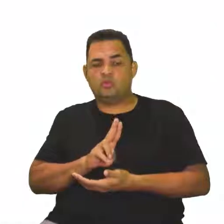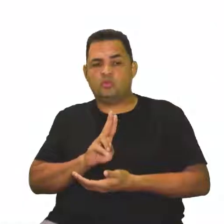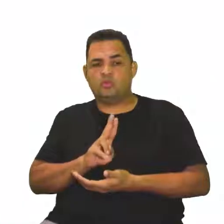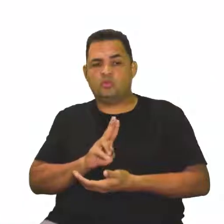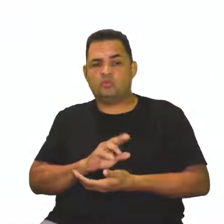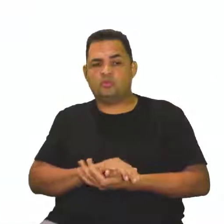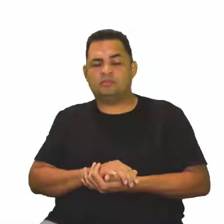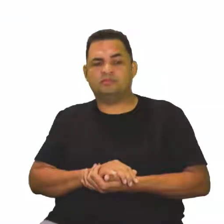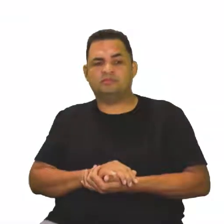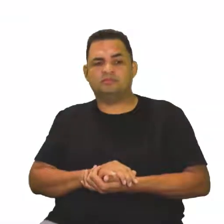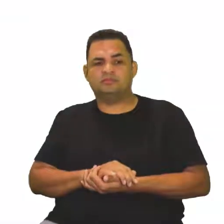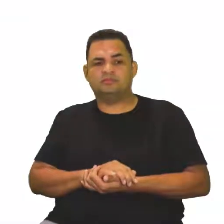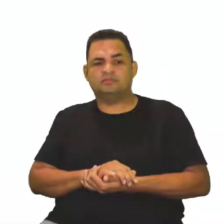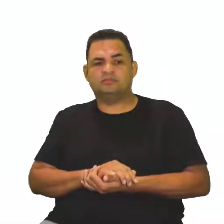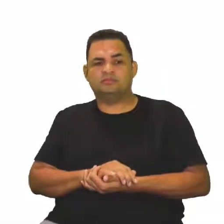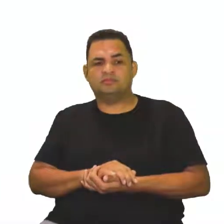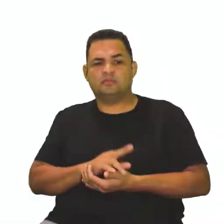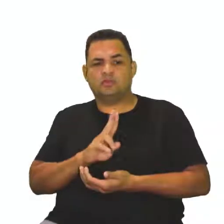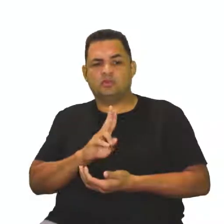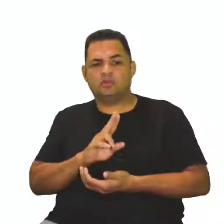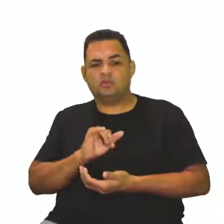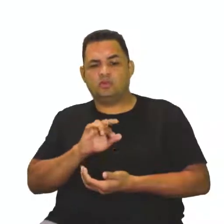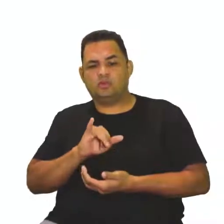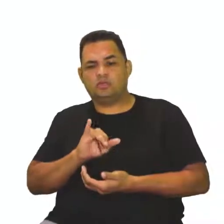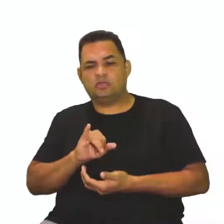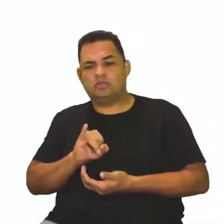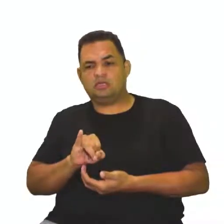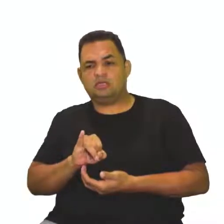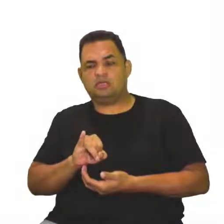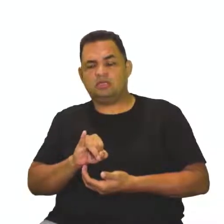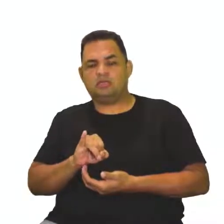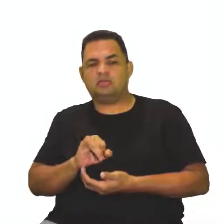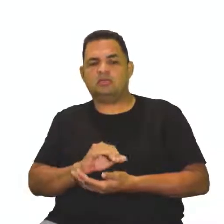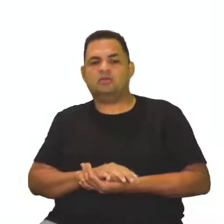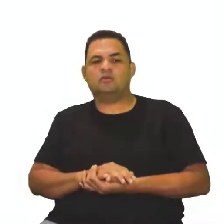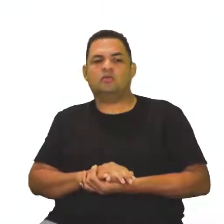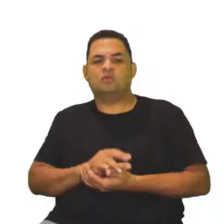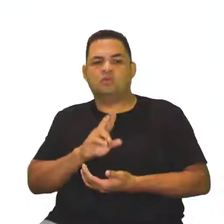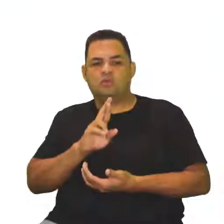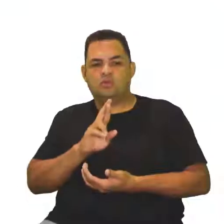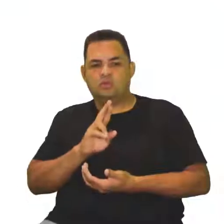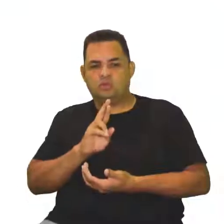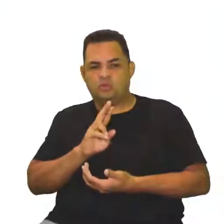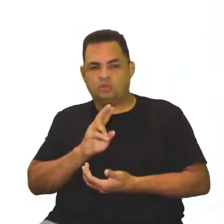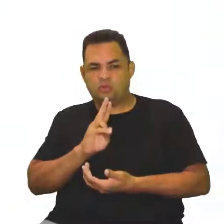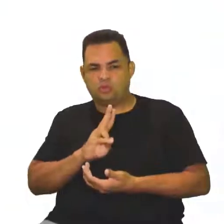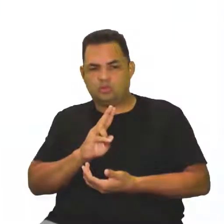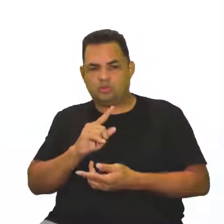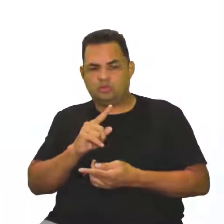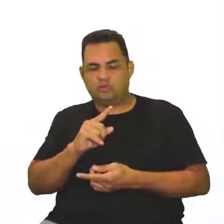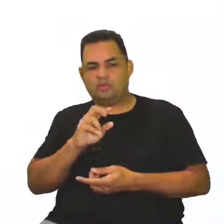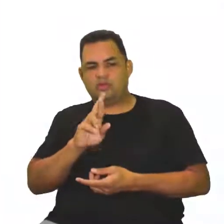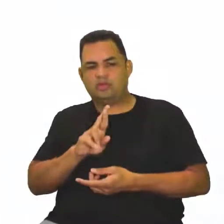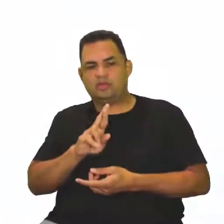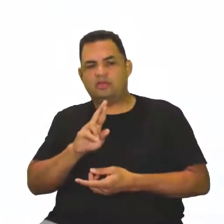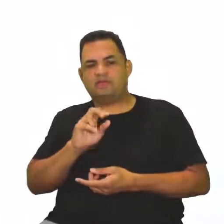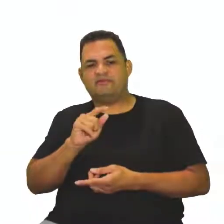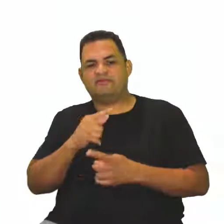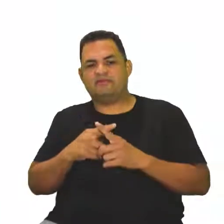eu apago. O Ri, né, pessoal? O Ri, ok? Se eu substituir aqui,